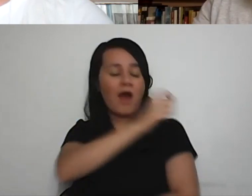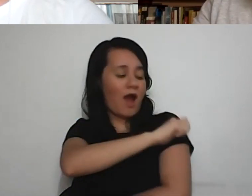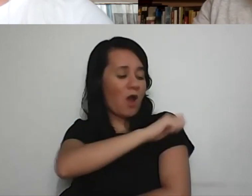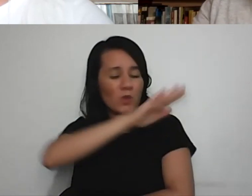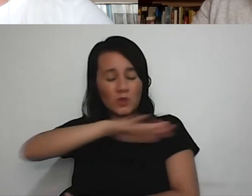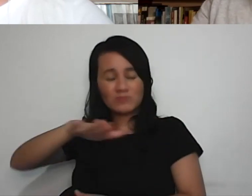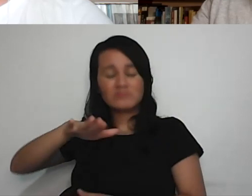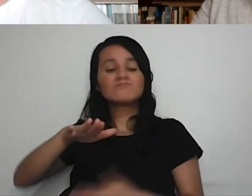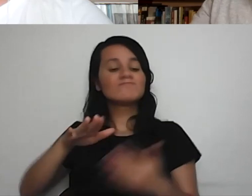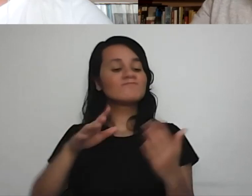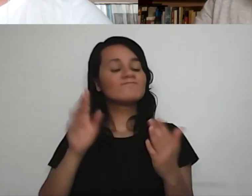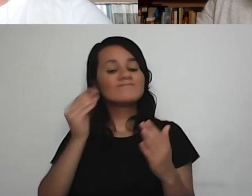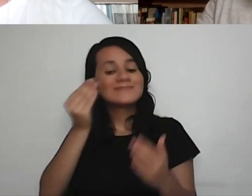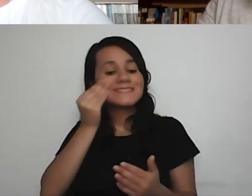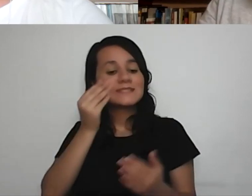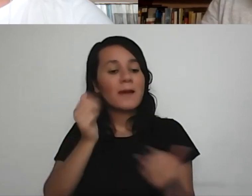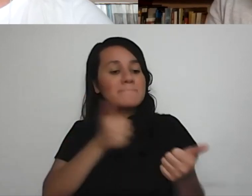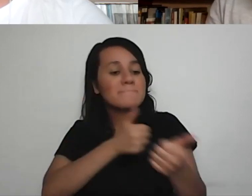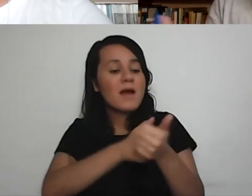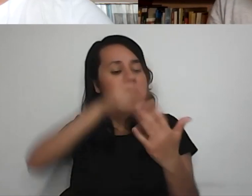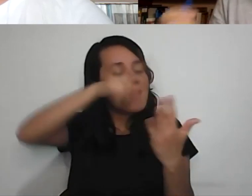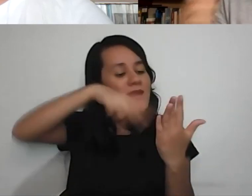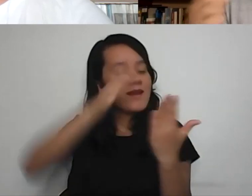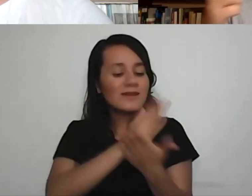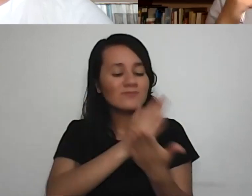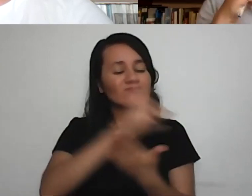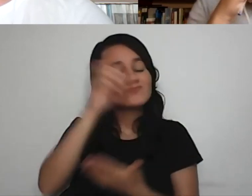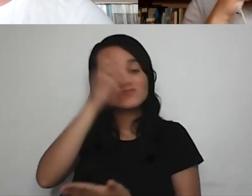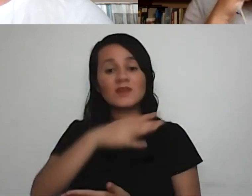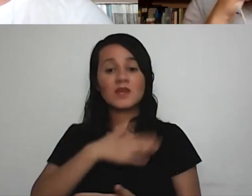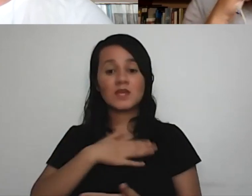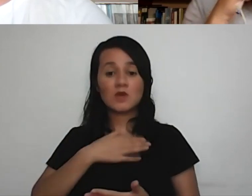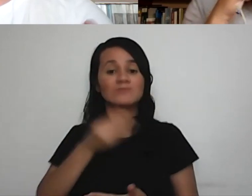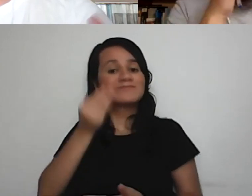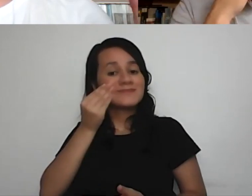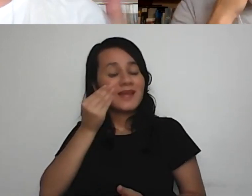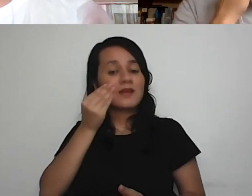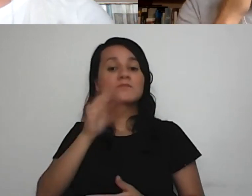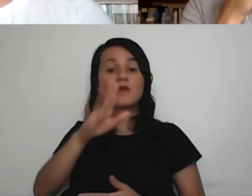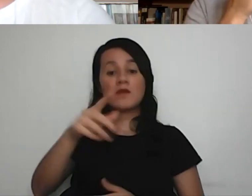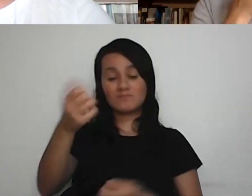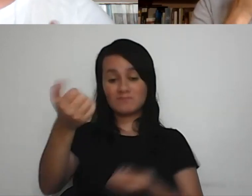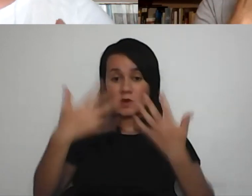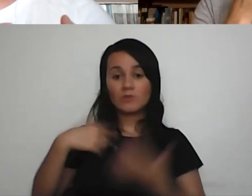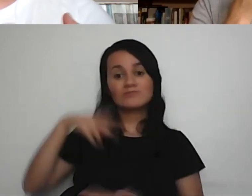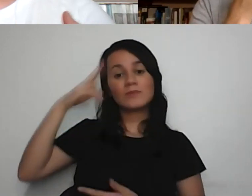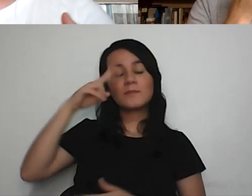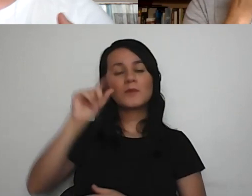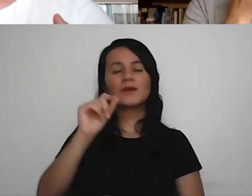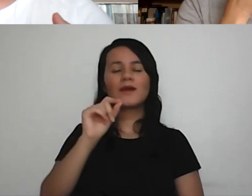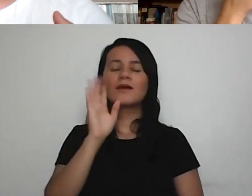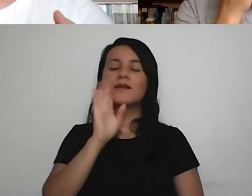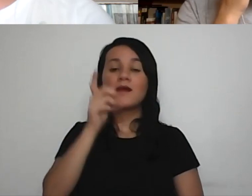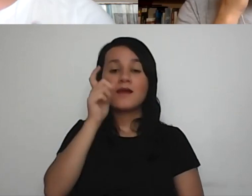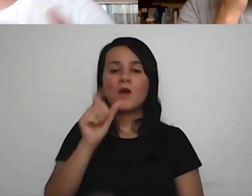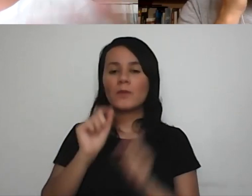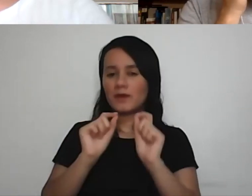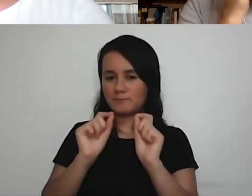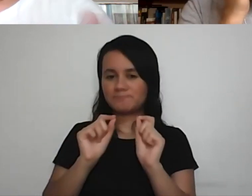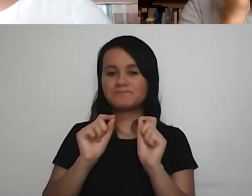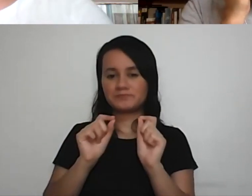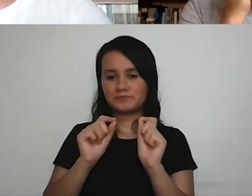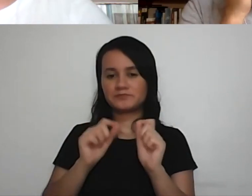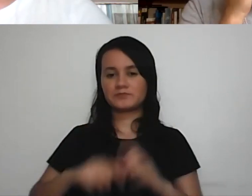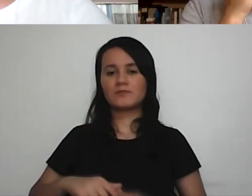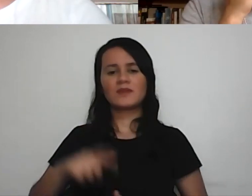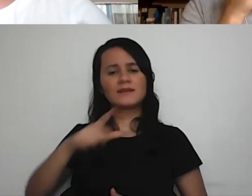buscando estratégias para aproximar o aluno da leitura, estou aqui. E me fez lembrar de uma coisa interessante. Você tem a produção